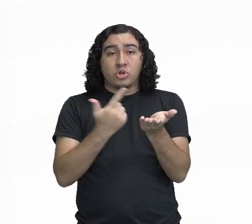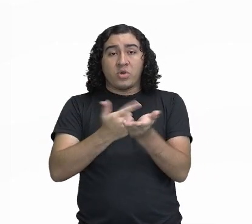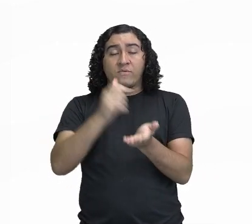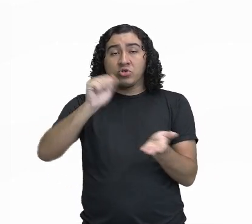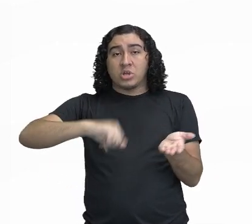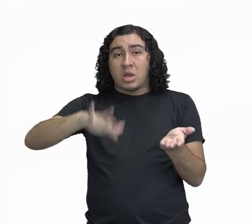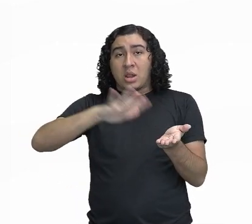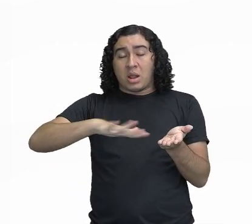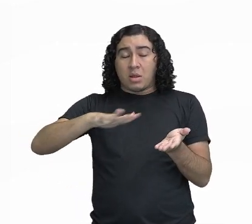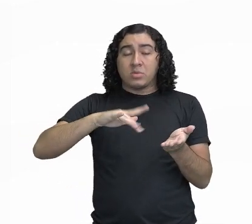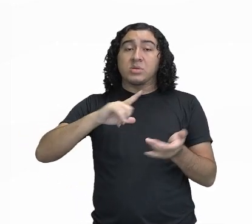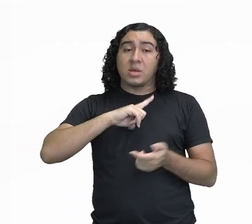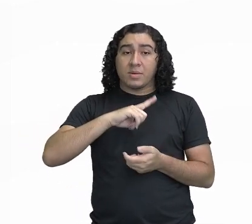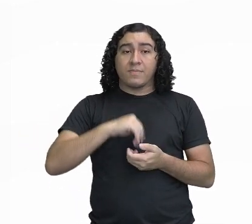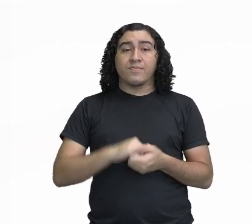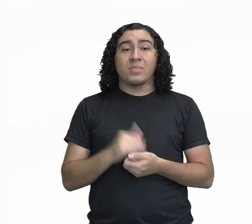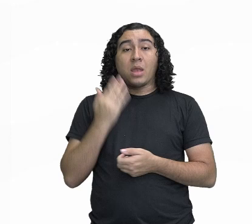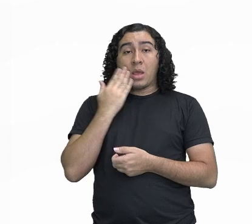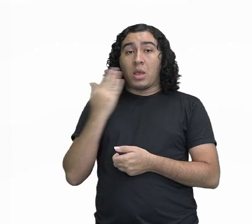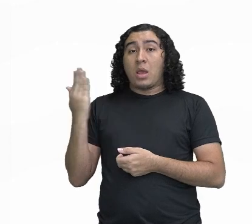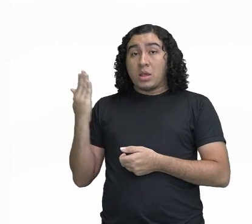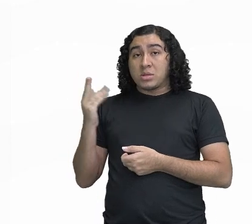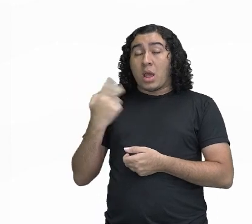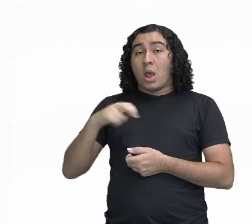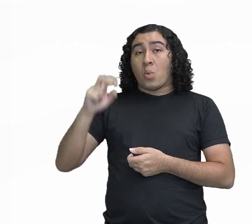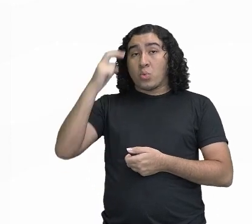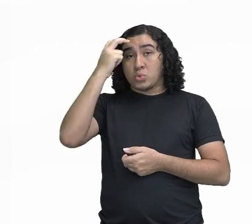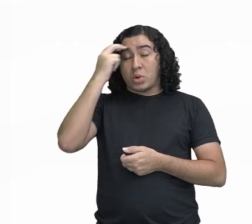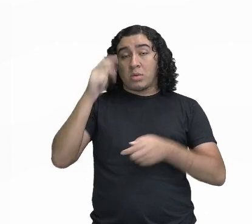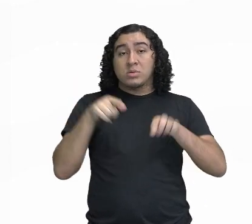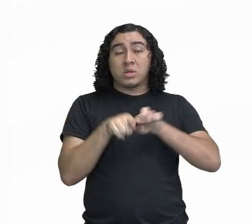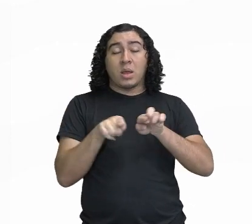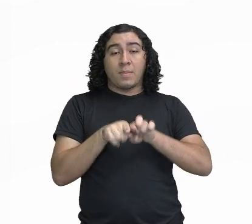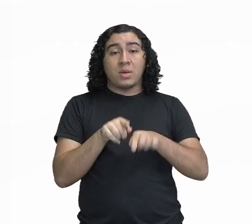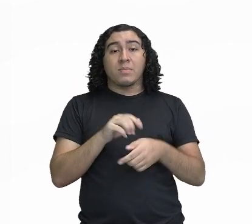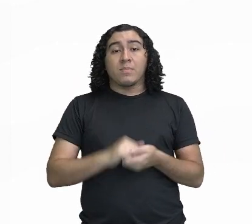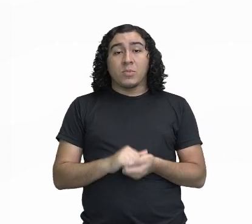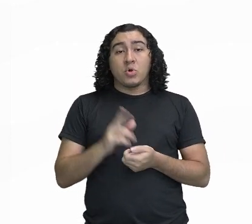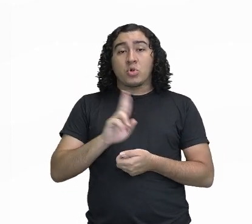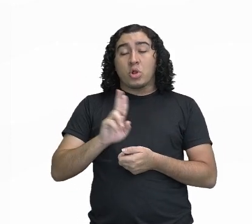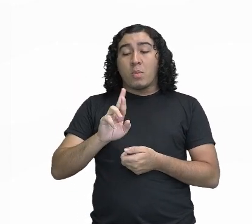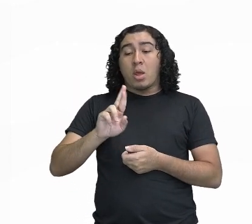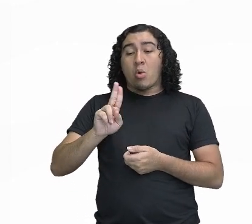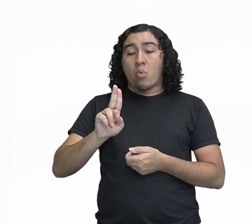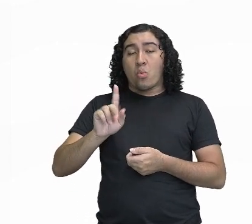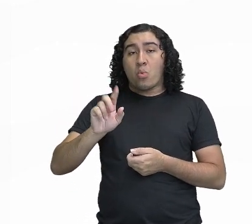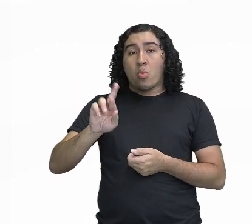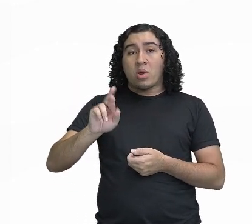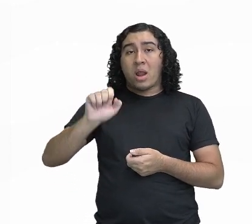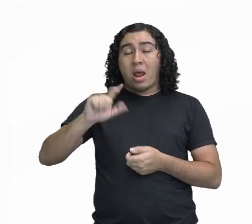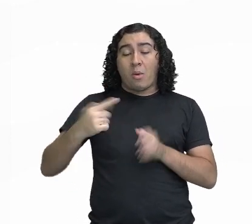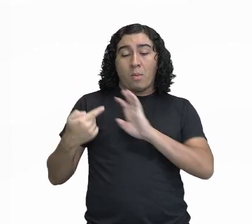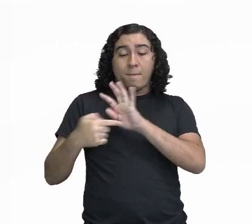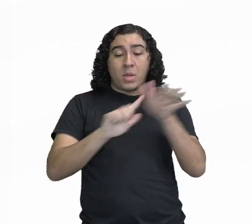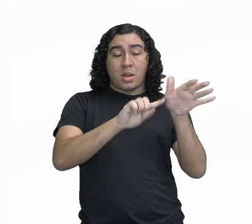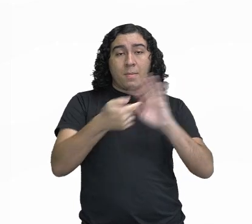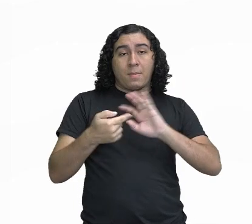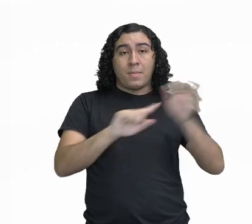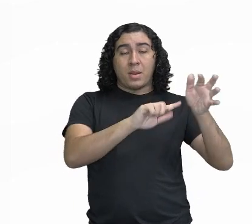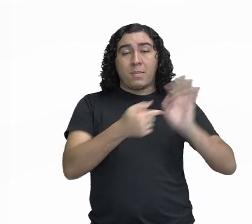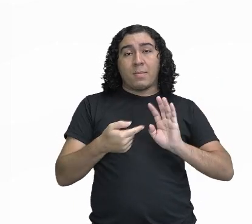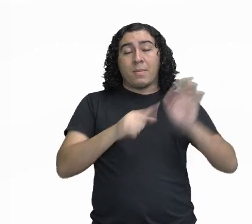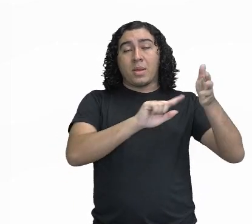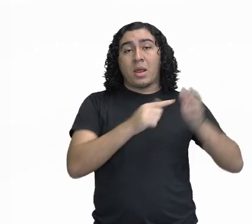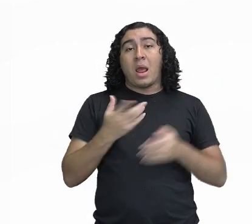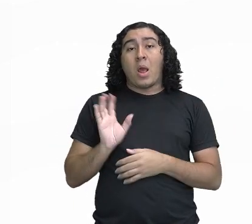O maracatu de baque solto é uma expressão cultural, também conhecida por maracatu rural, brincadeira popular que corre durante